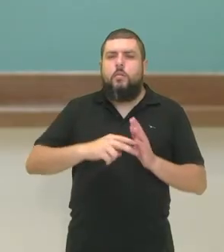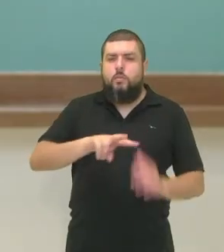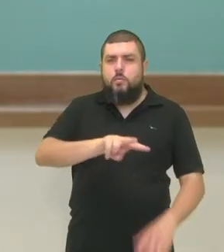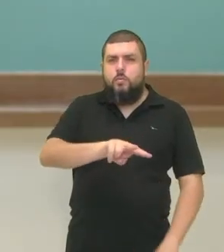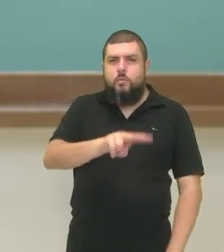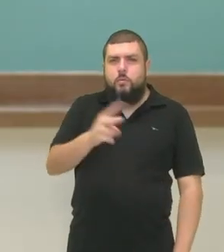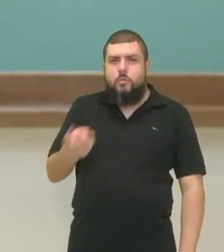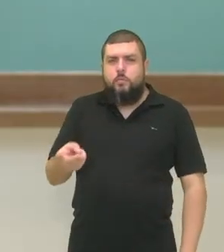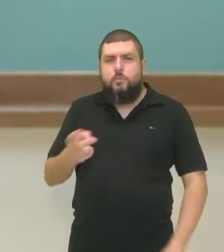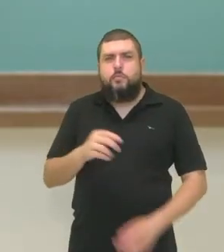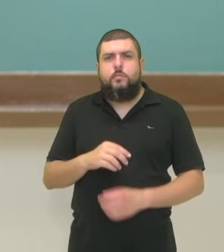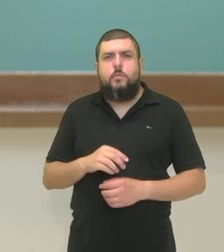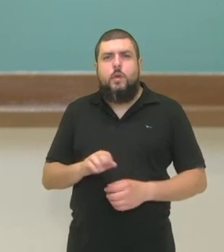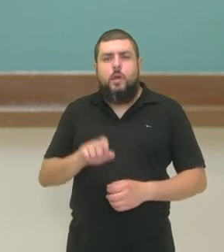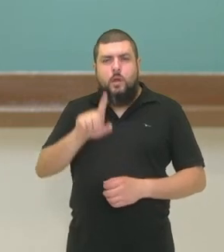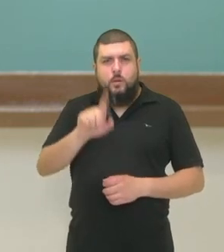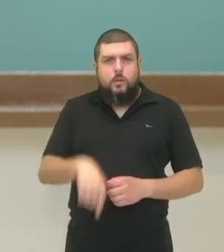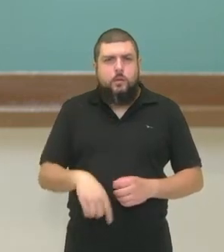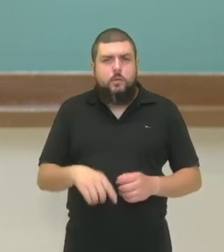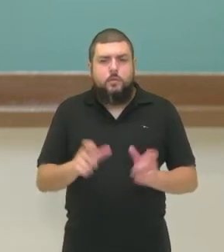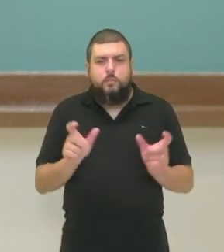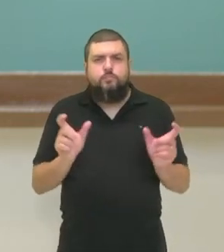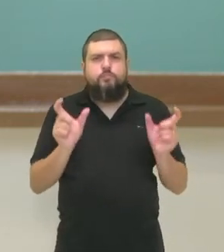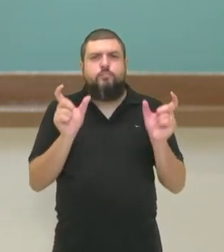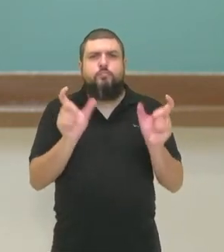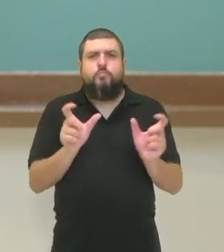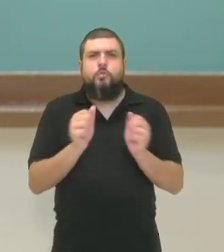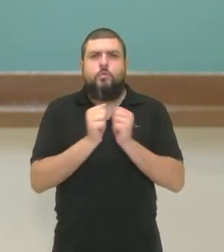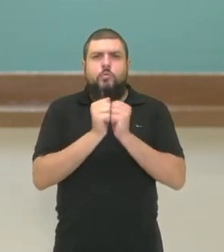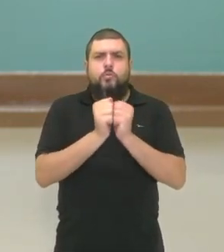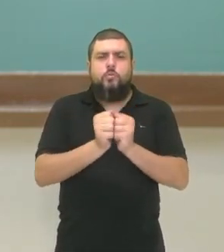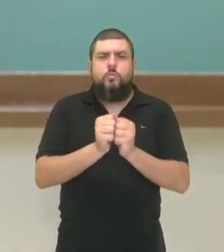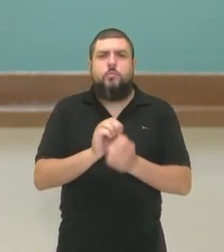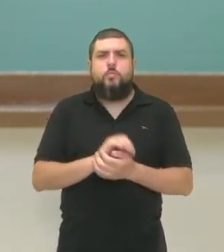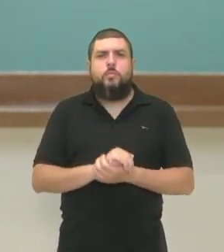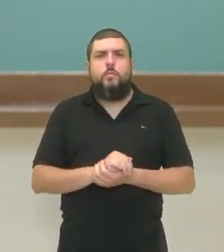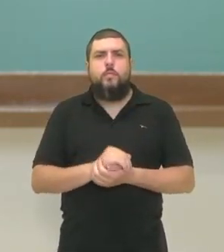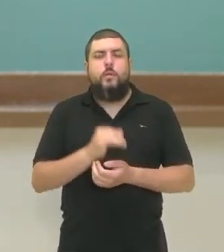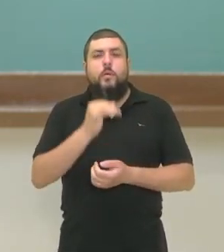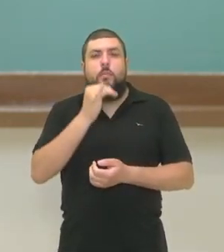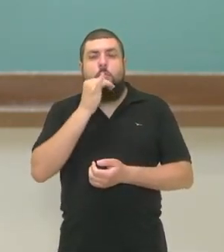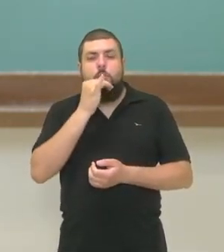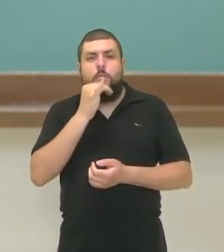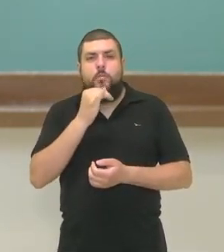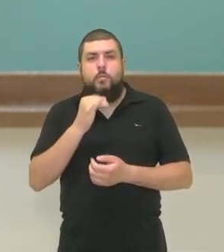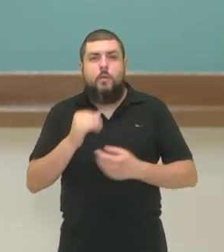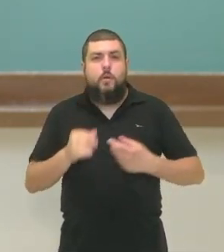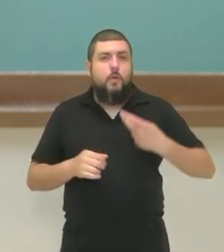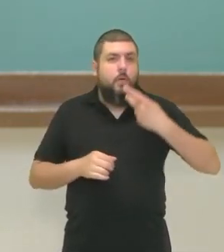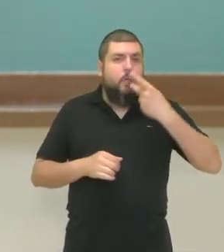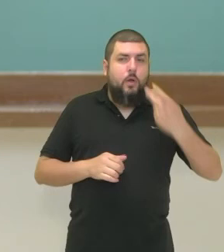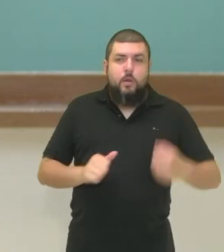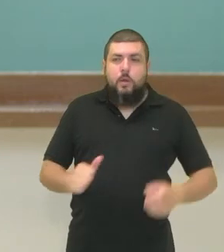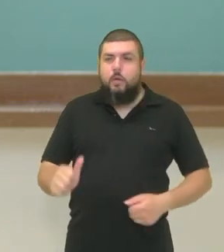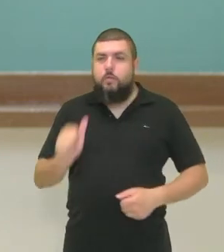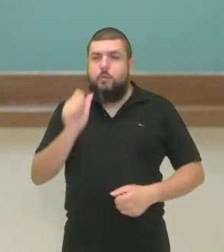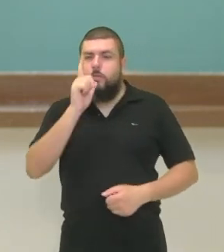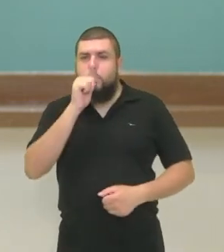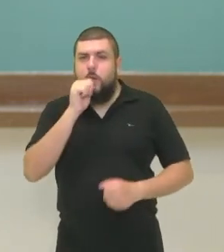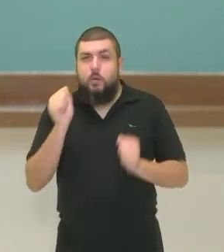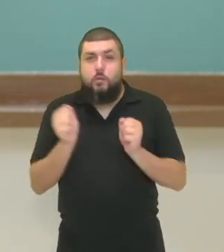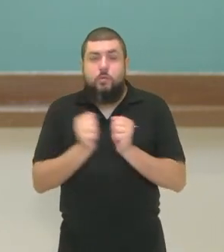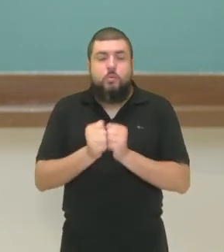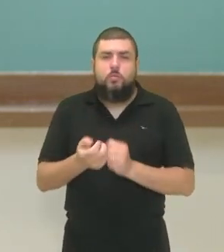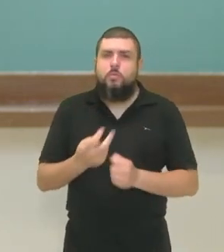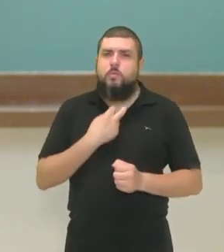Paradoxo envolve a simultaneidade. Por exemplo, falar e tomar água ao mesmo tempo não dá. Então, isso